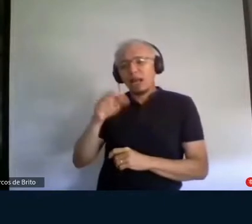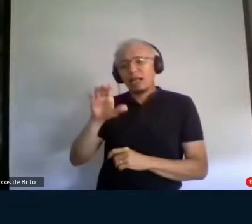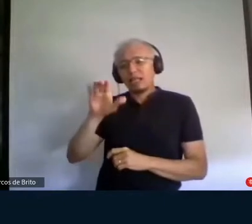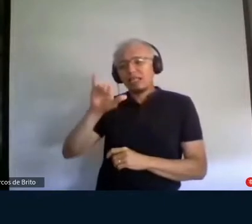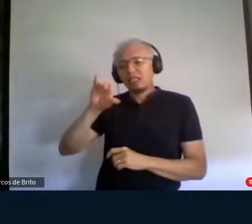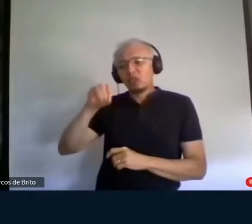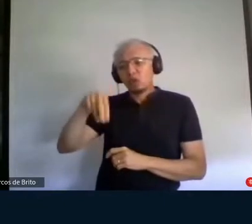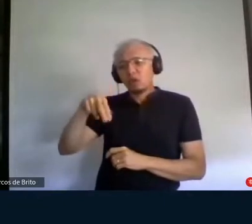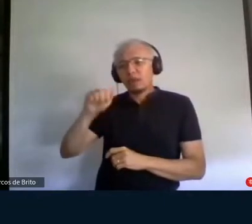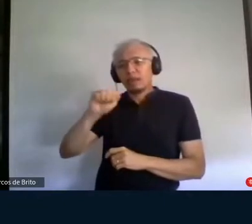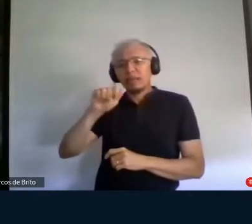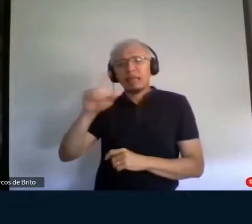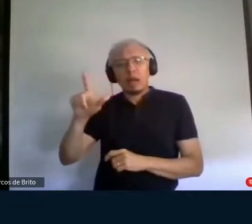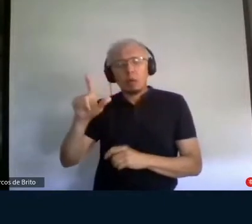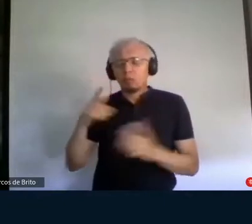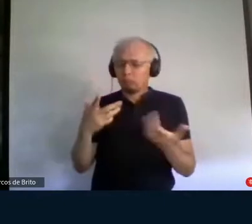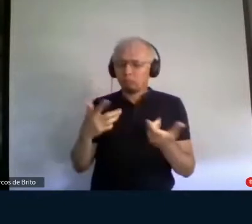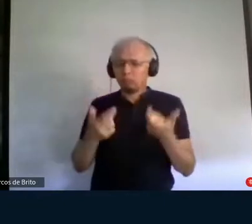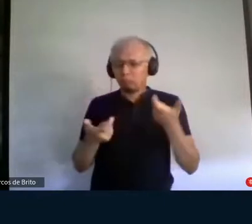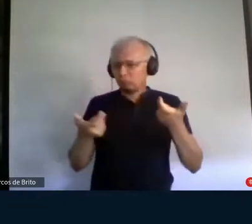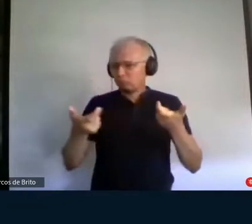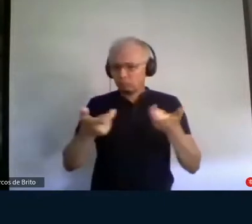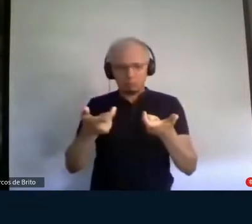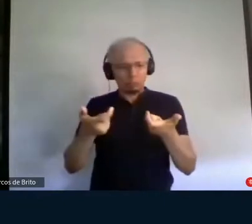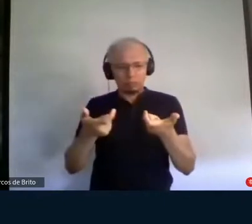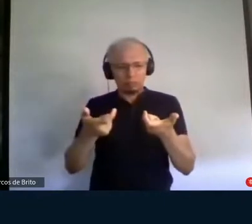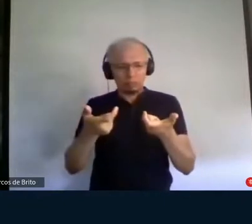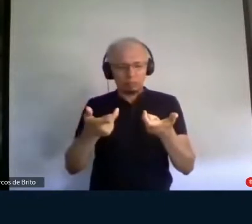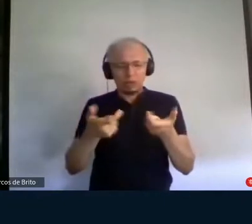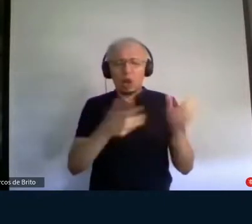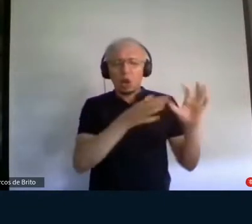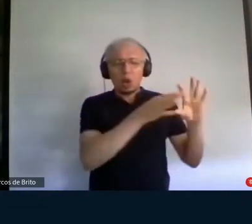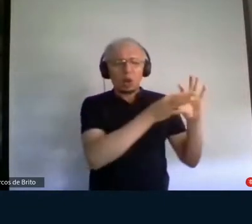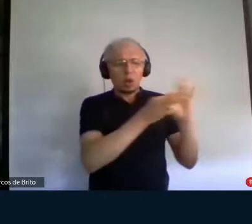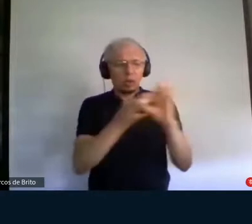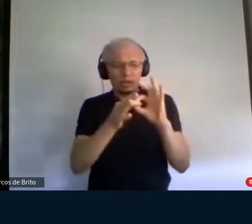dois termos com muito rigor, porque para mim eles são assim,